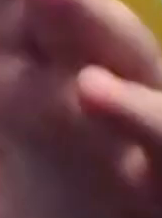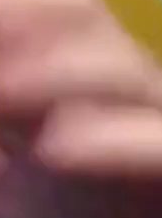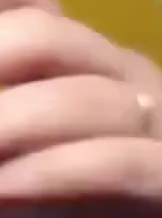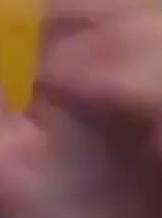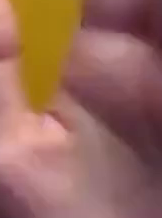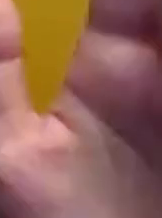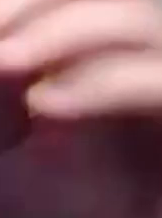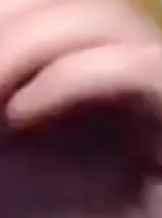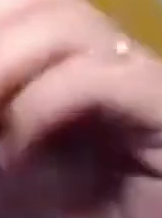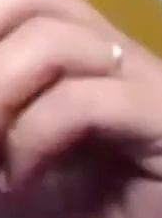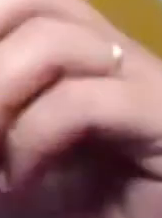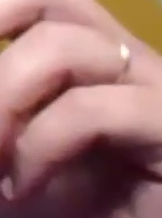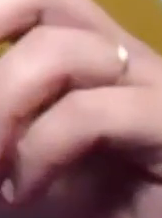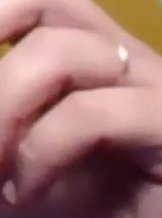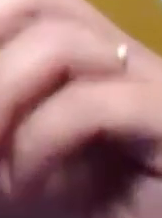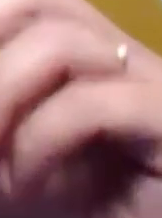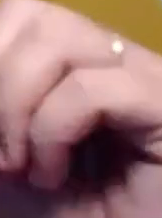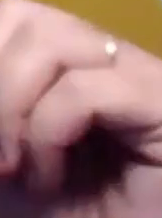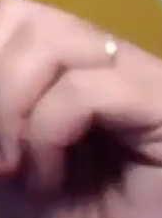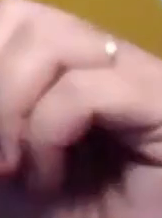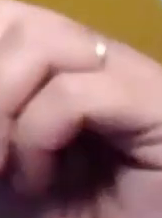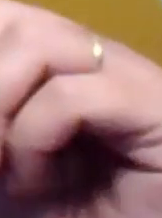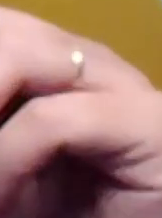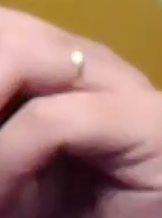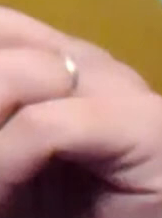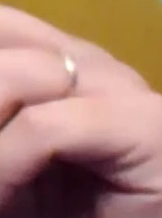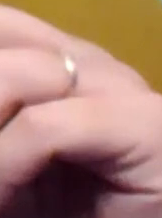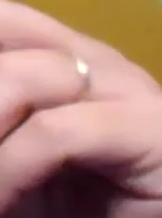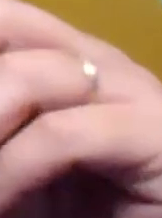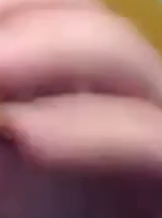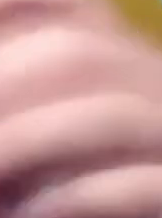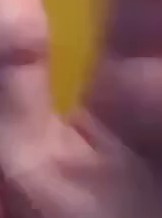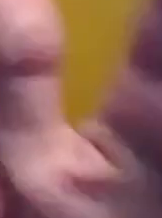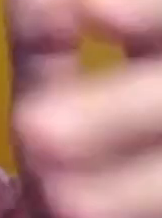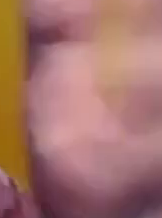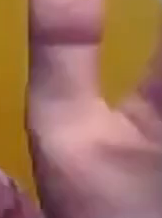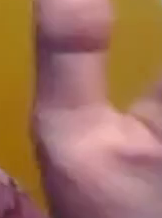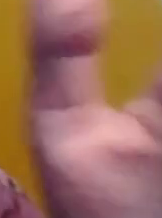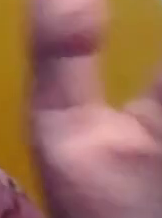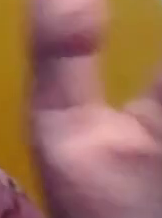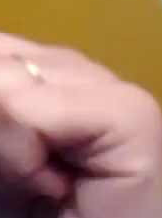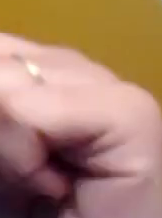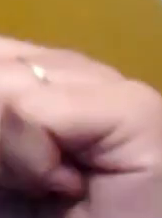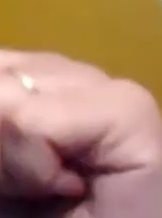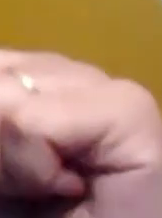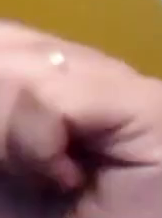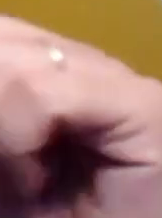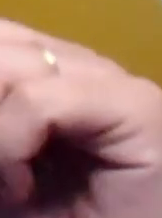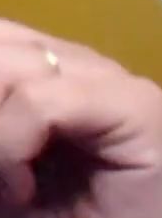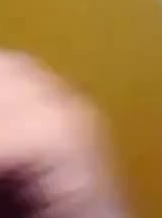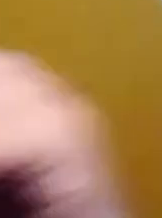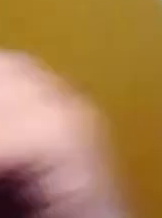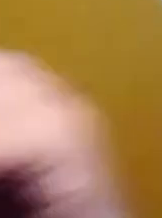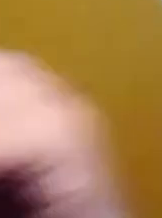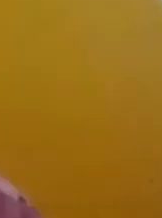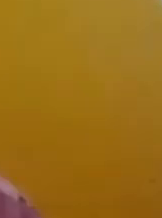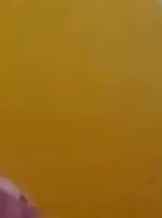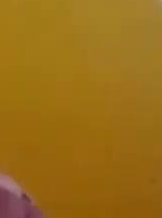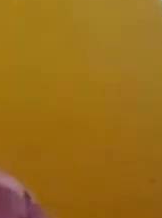mexendo seria de dez anos para um ônibus microônibus e sete anos cruza mais utilitarios Vans e outros veículos